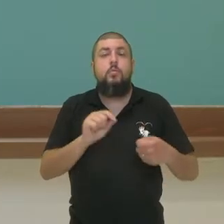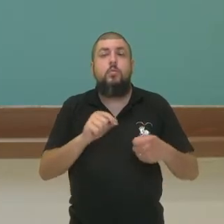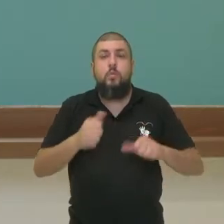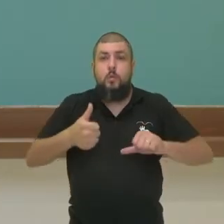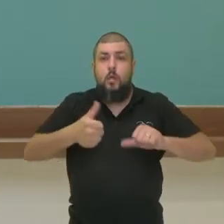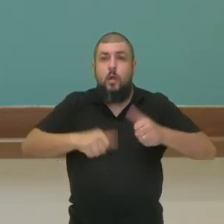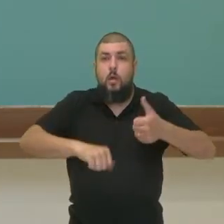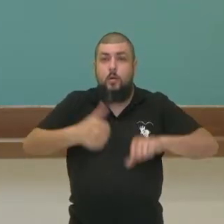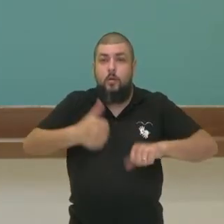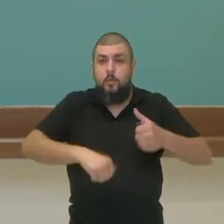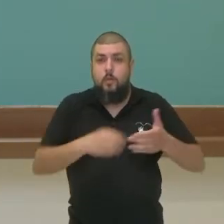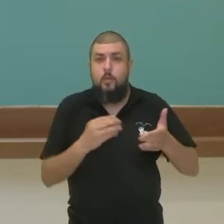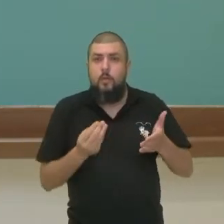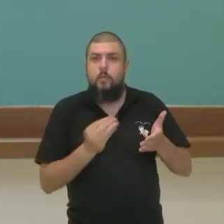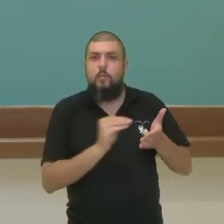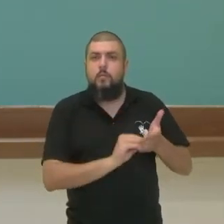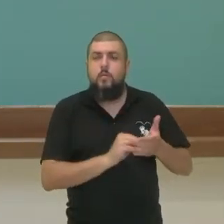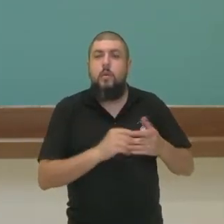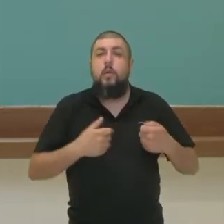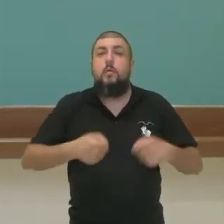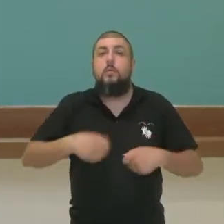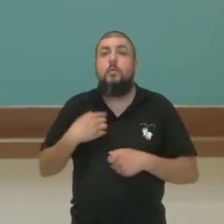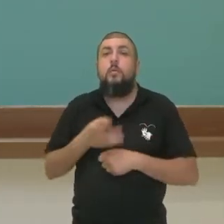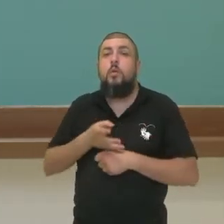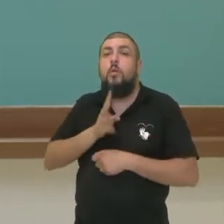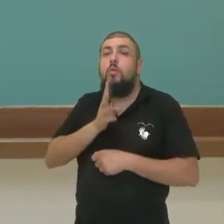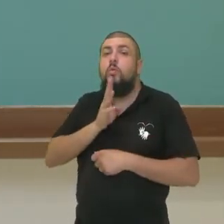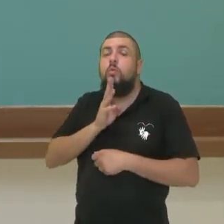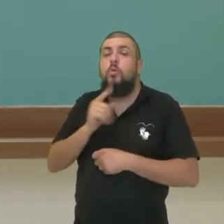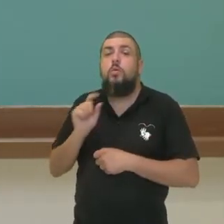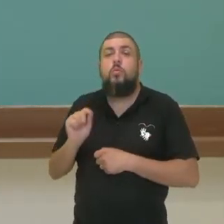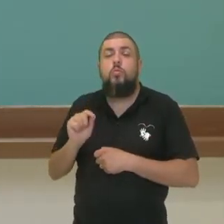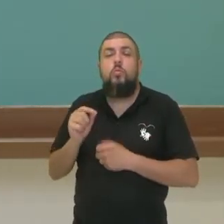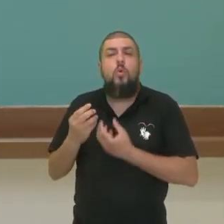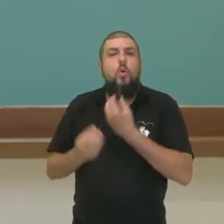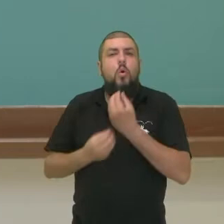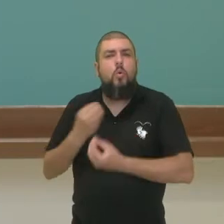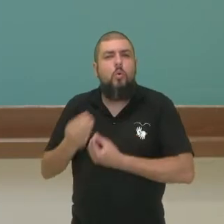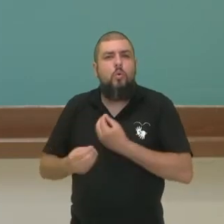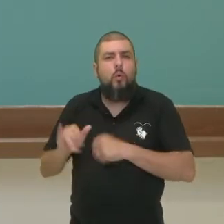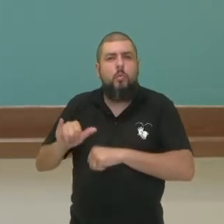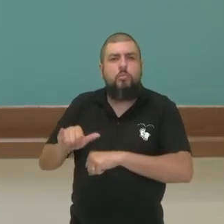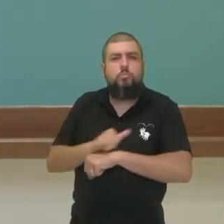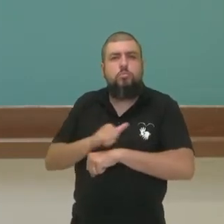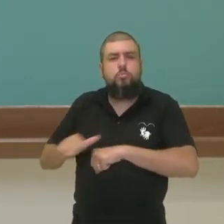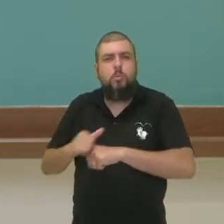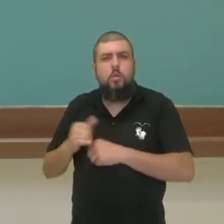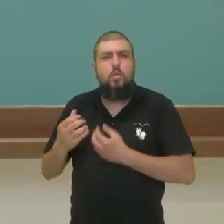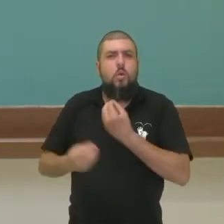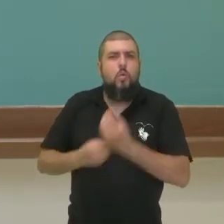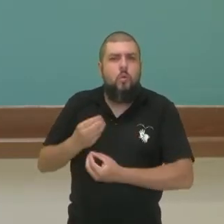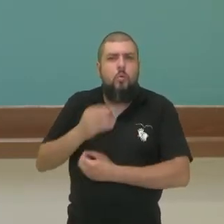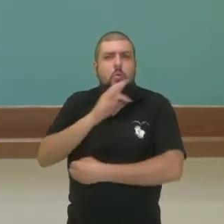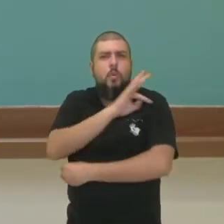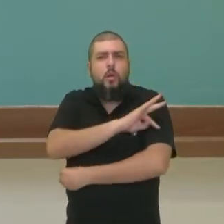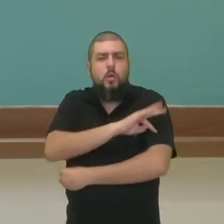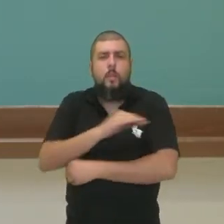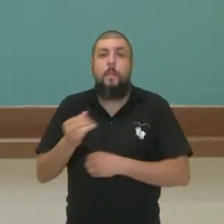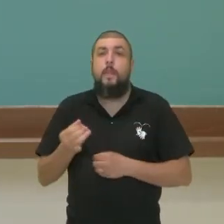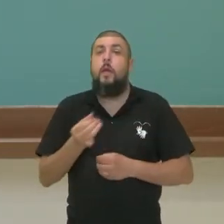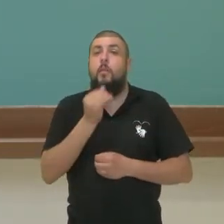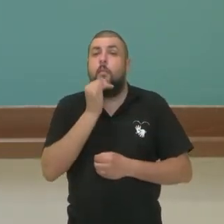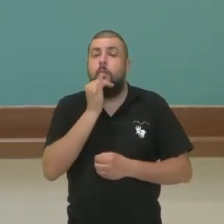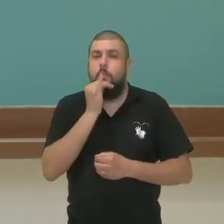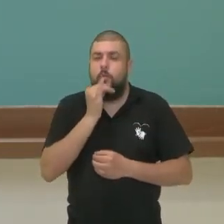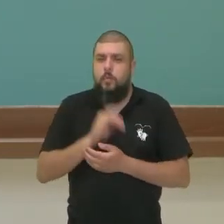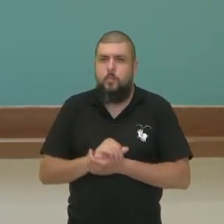crítica, conhecer e falar dos aspectos técnicos. Se é uma obra, um disco, por exemplo, se é um